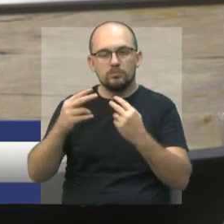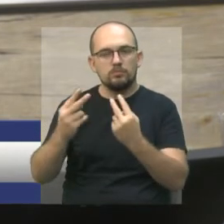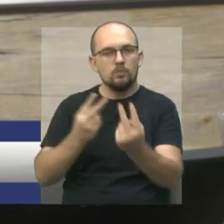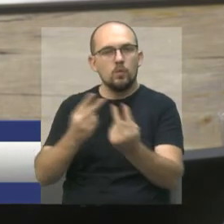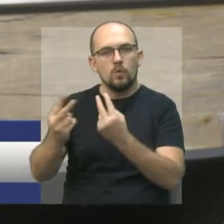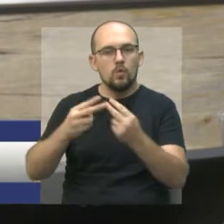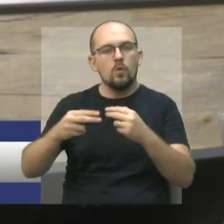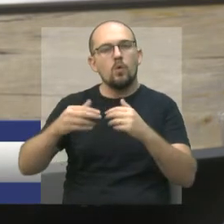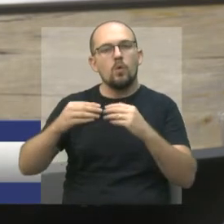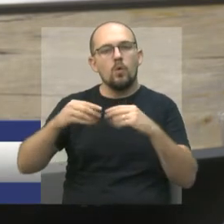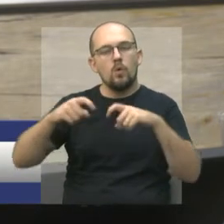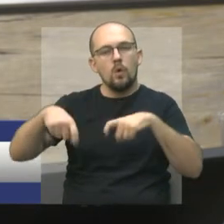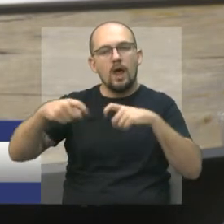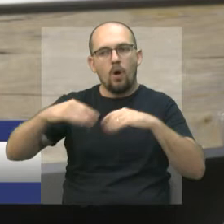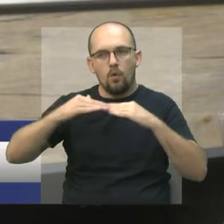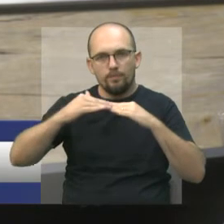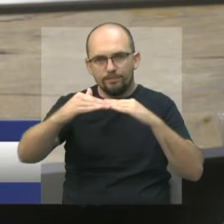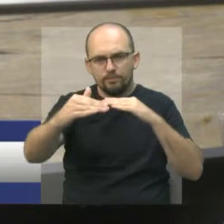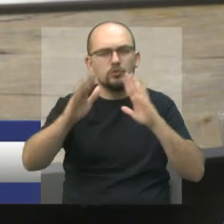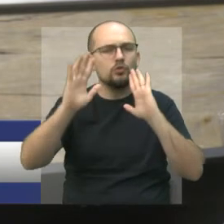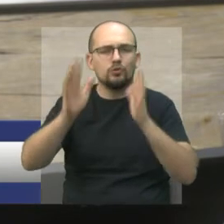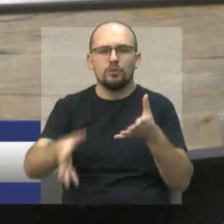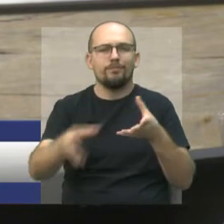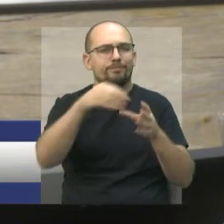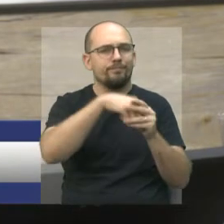município de Jaú já está assegurada na Lei